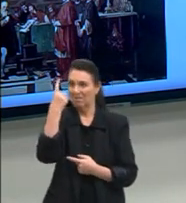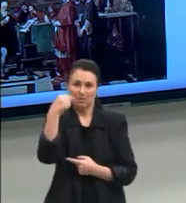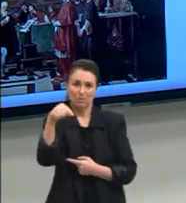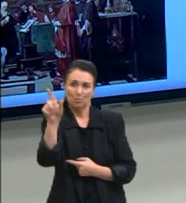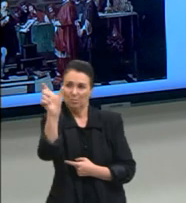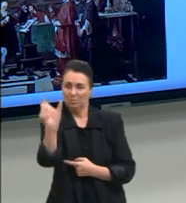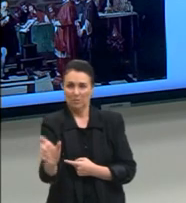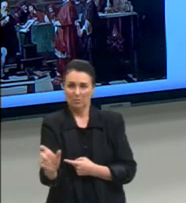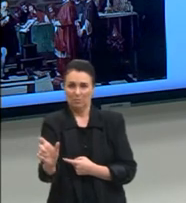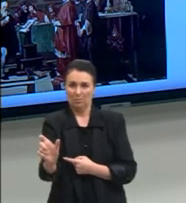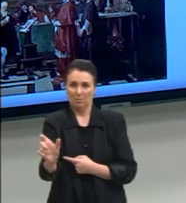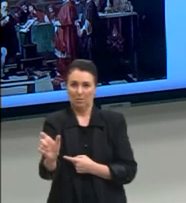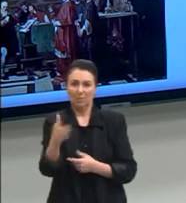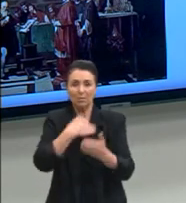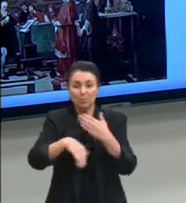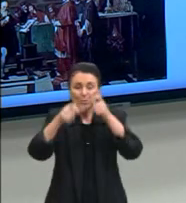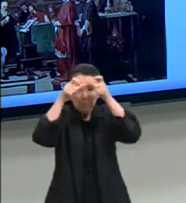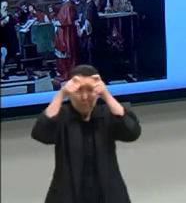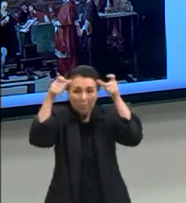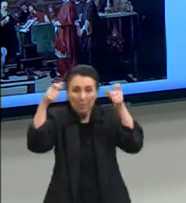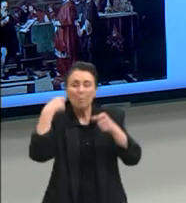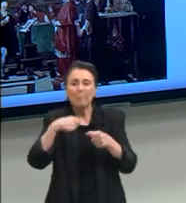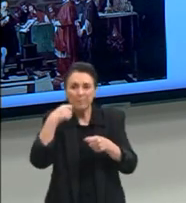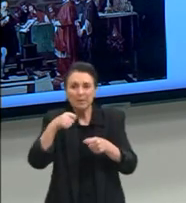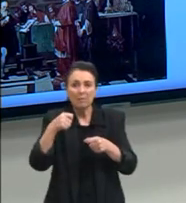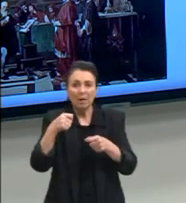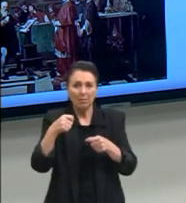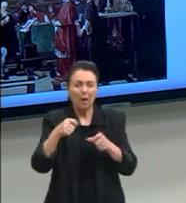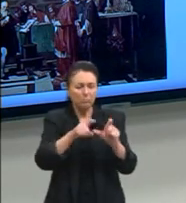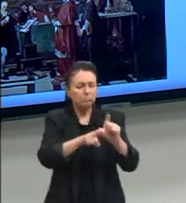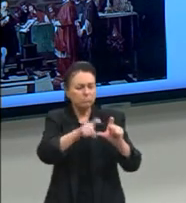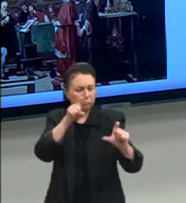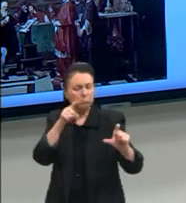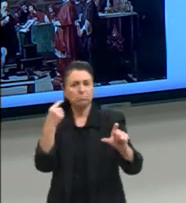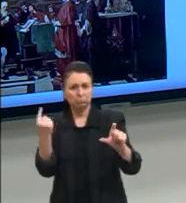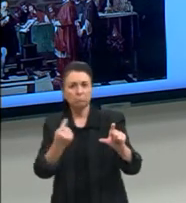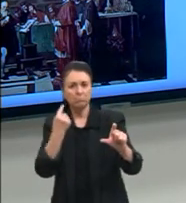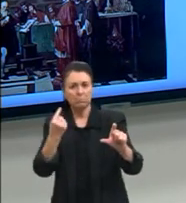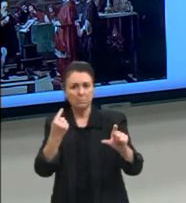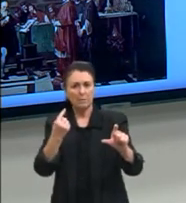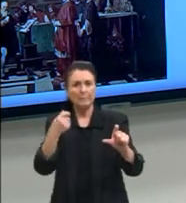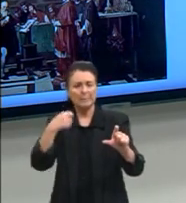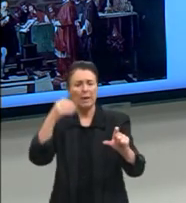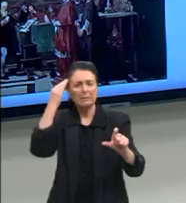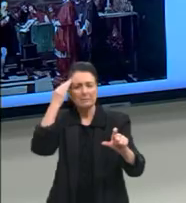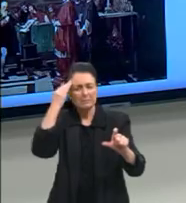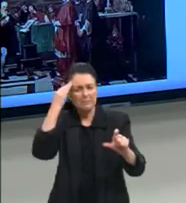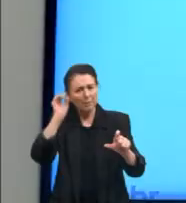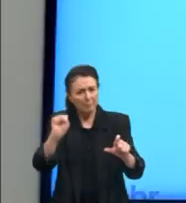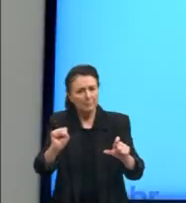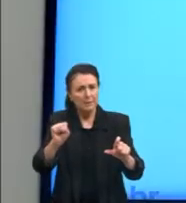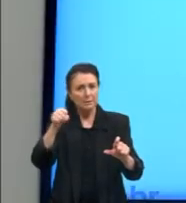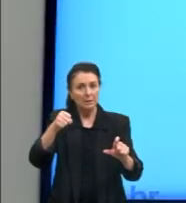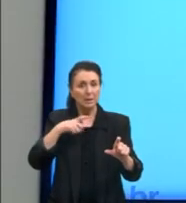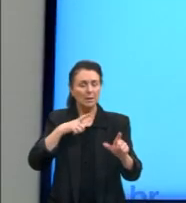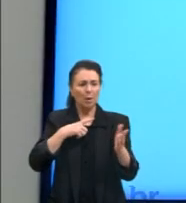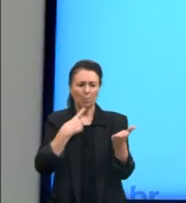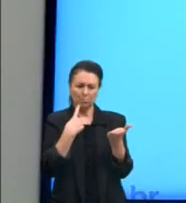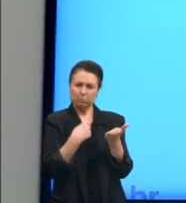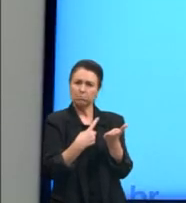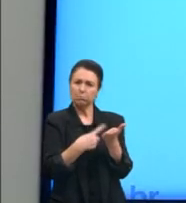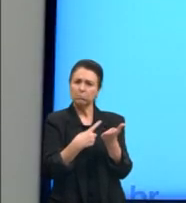ou o conhecimento todo o conhecimento ele precisa ser autono o Saber pelo saber né e tem um compromisso social